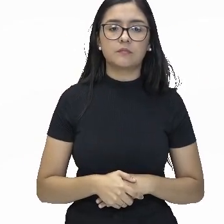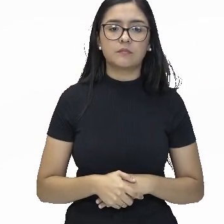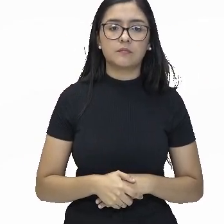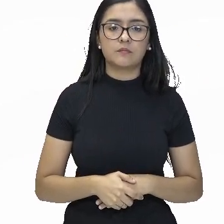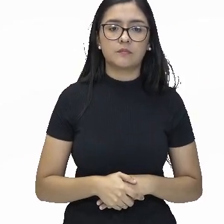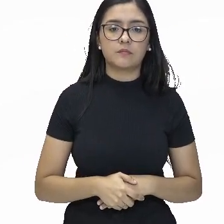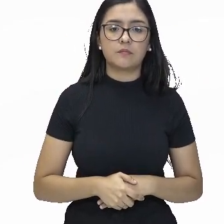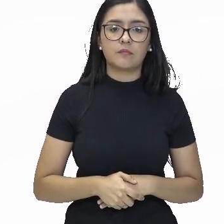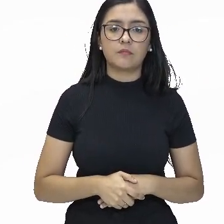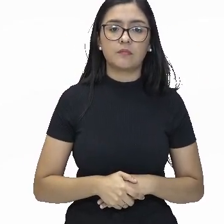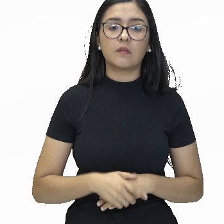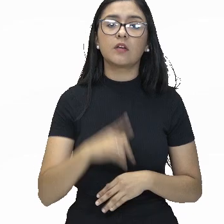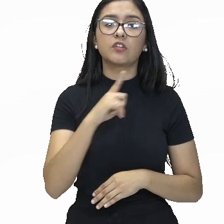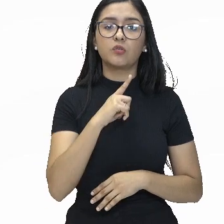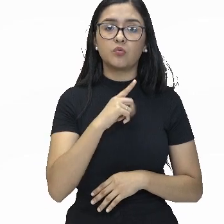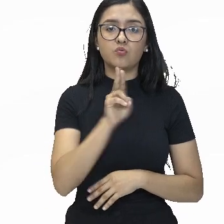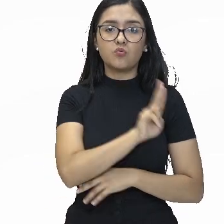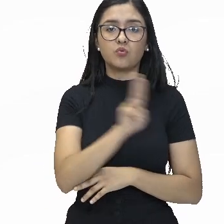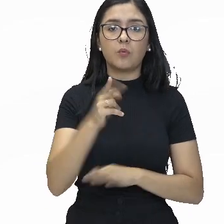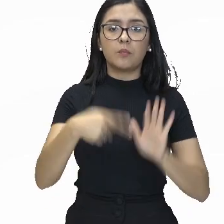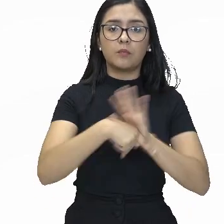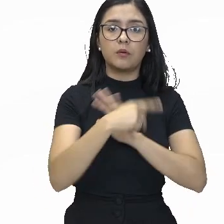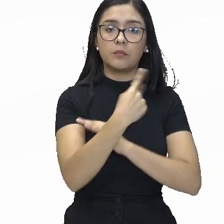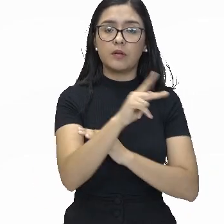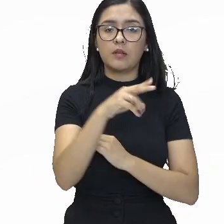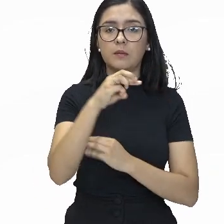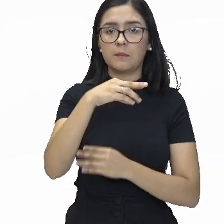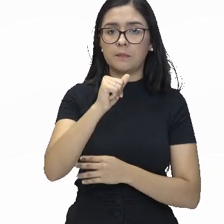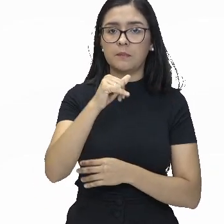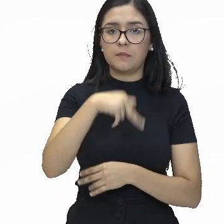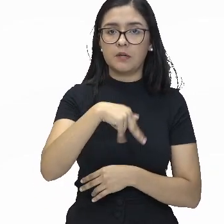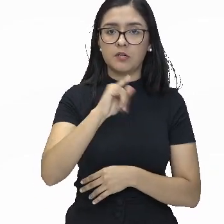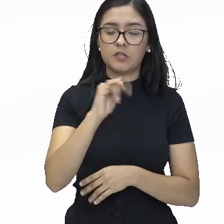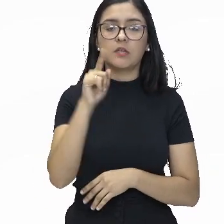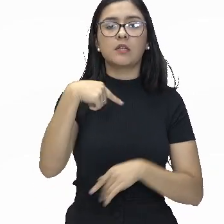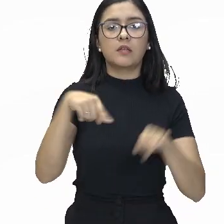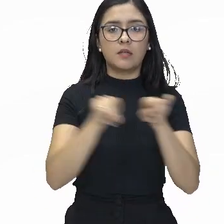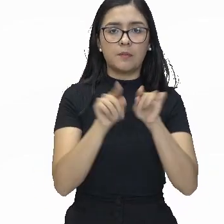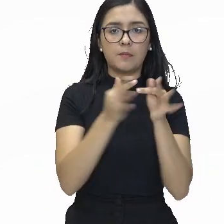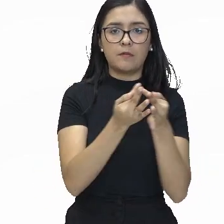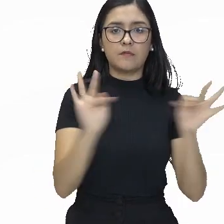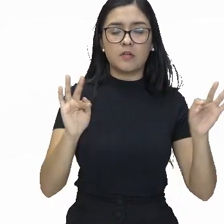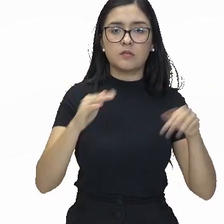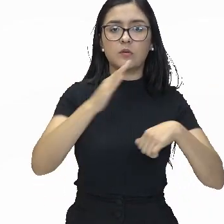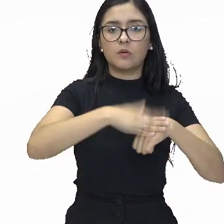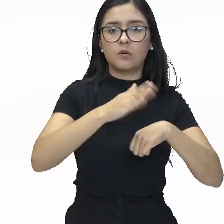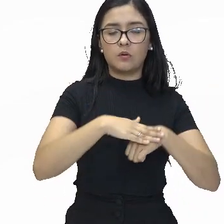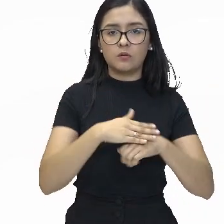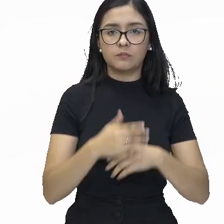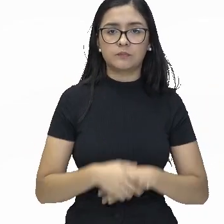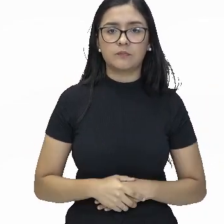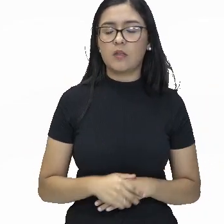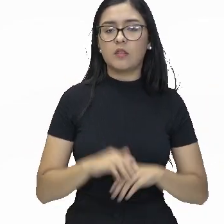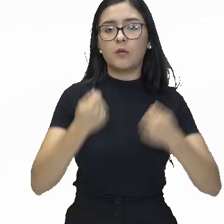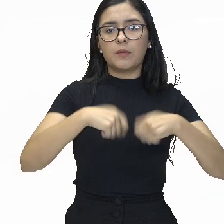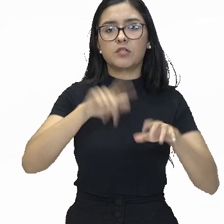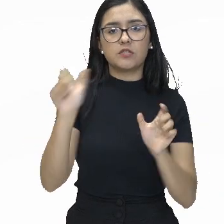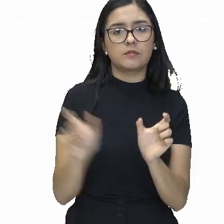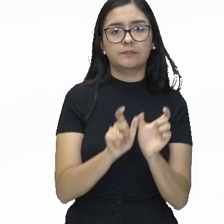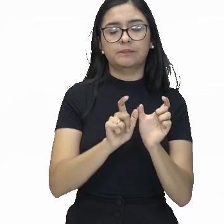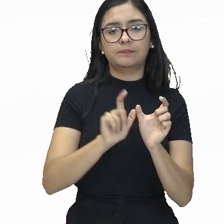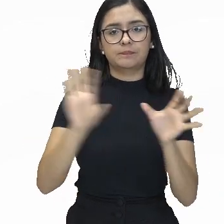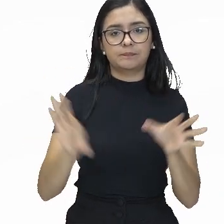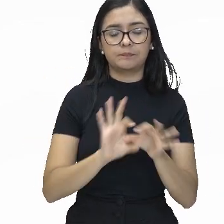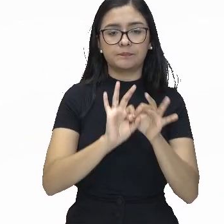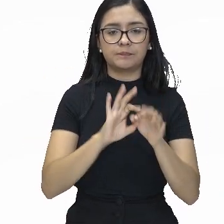Recebeu o nome de Mani. Também uma oração coordenada. Ela não depende de outra oração.